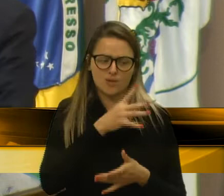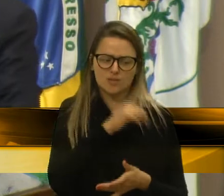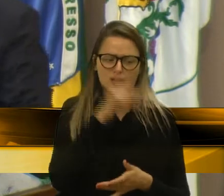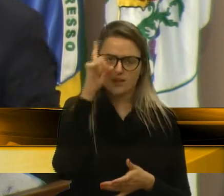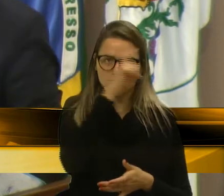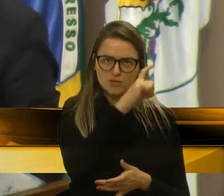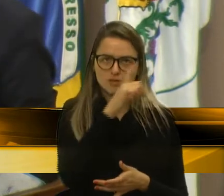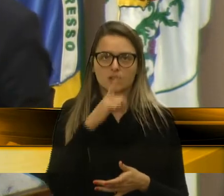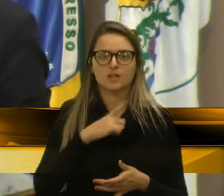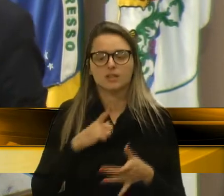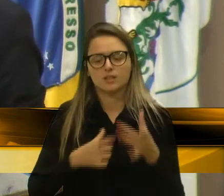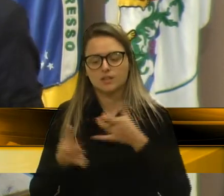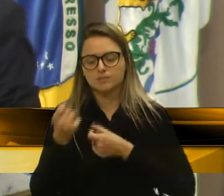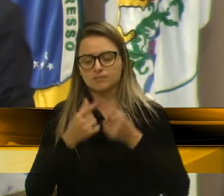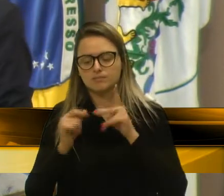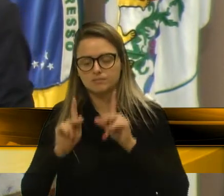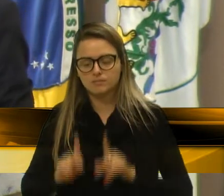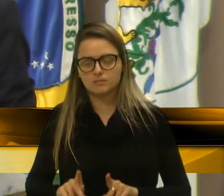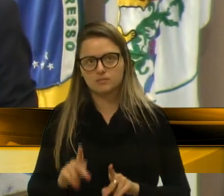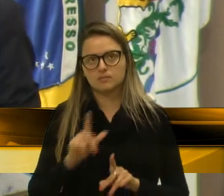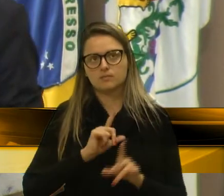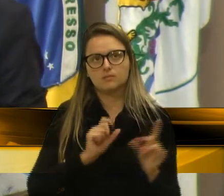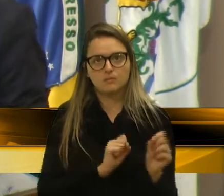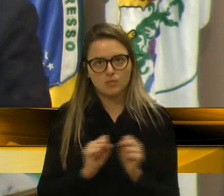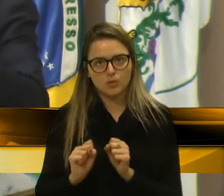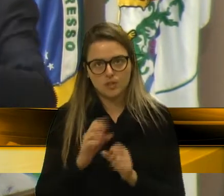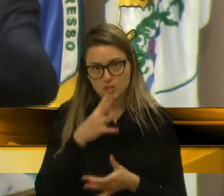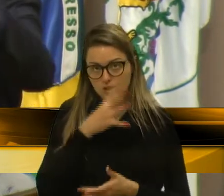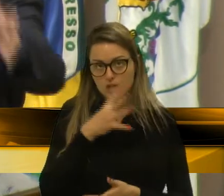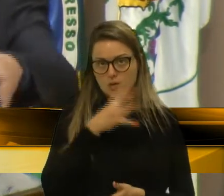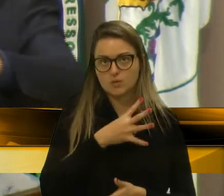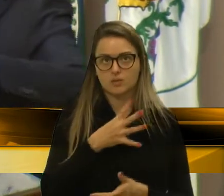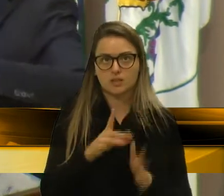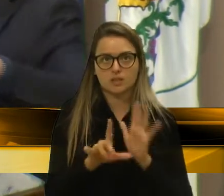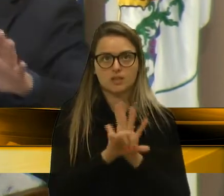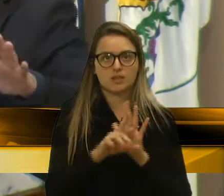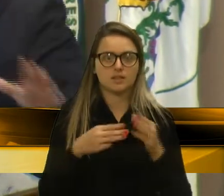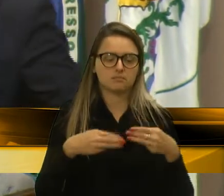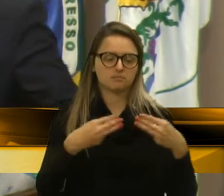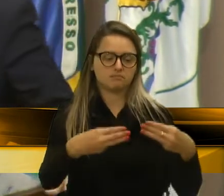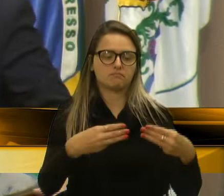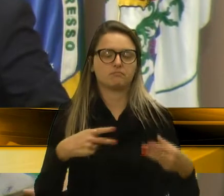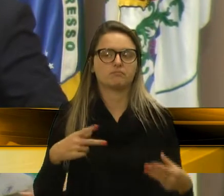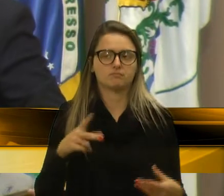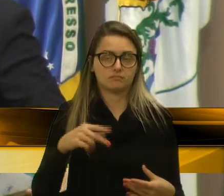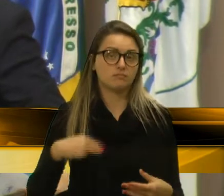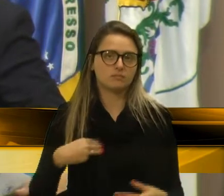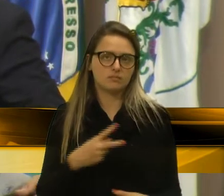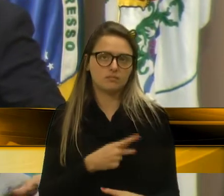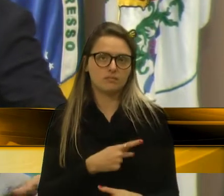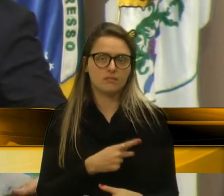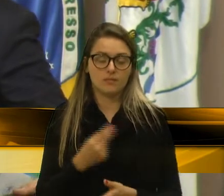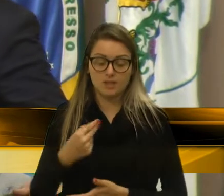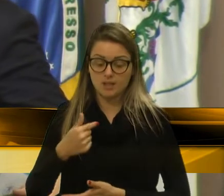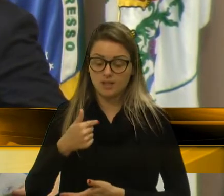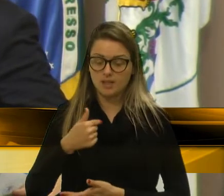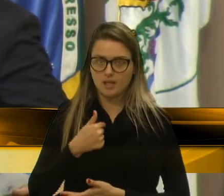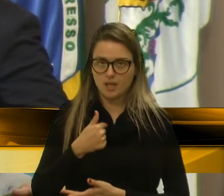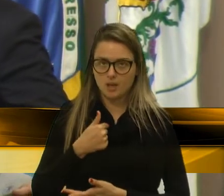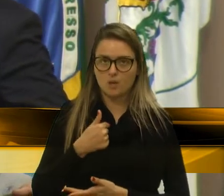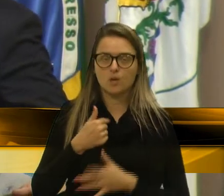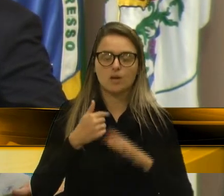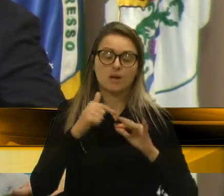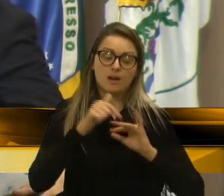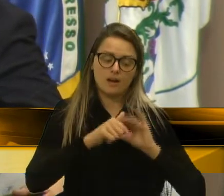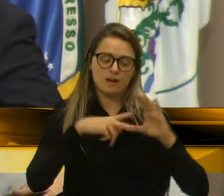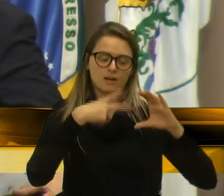foram revestidas de cargo para acusar, né, dentro da lei, Ministério Público, enfim. E nós, excepcionalmente, a Câmara assume